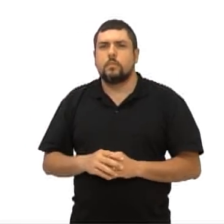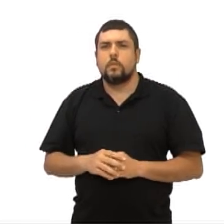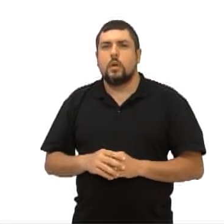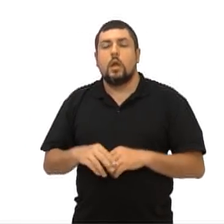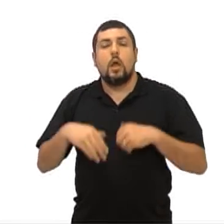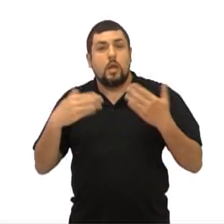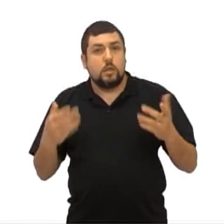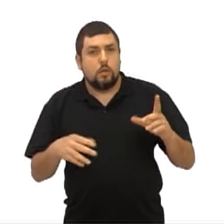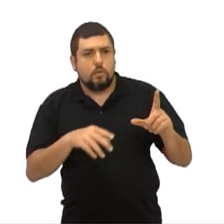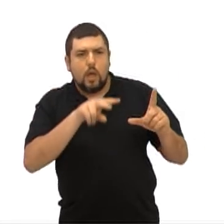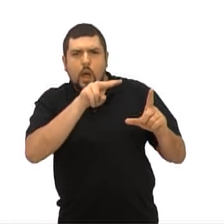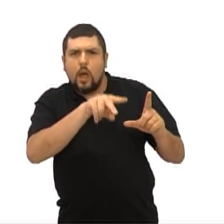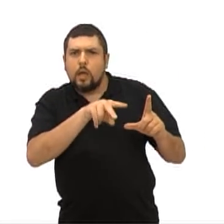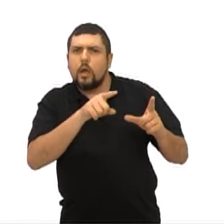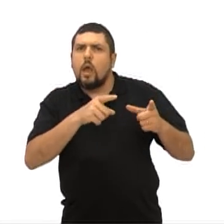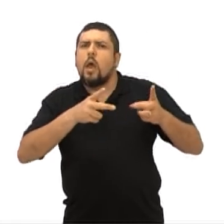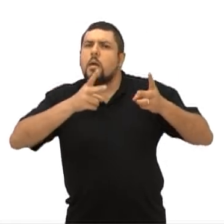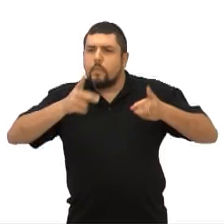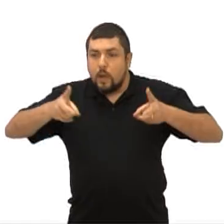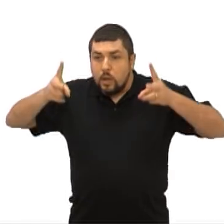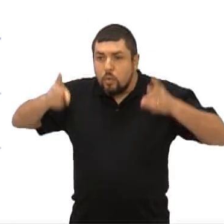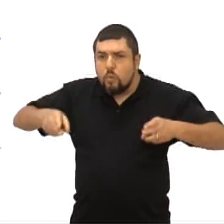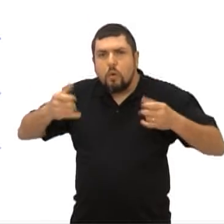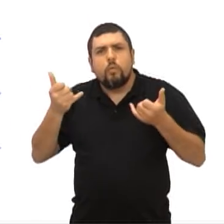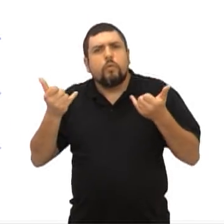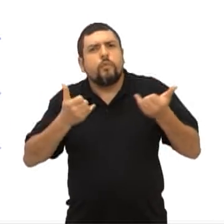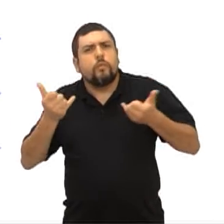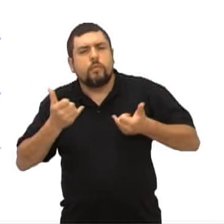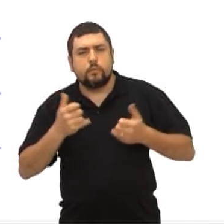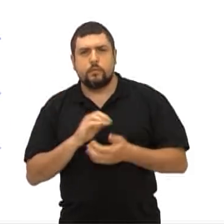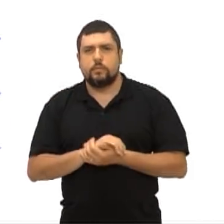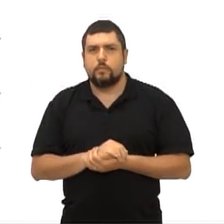dos mesmos dados. Eu vou dar o exemplo agora que eu falei da tabela.